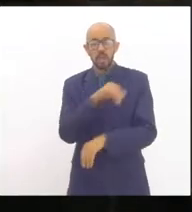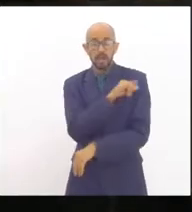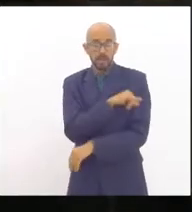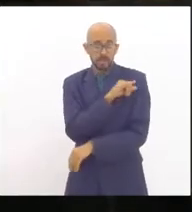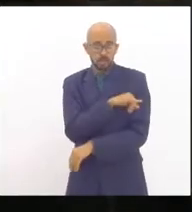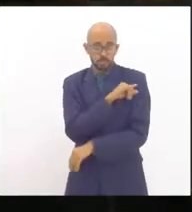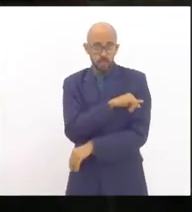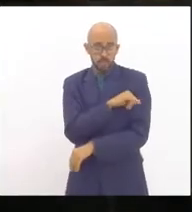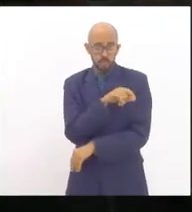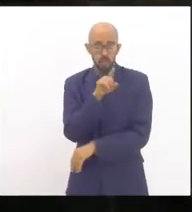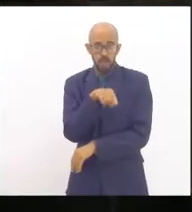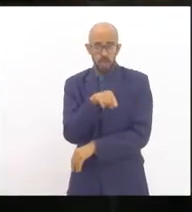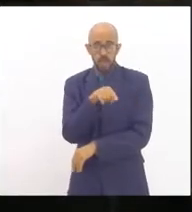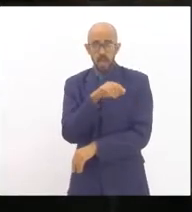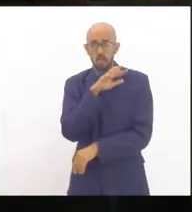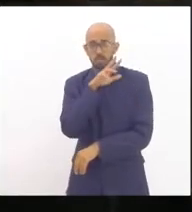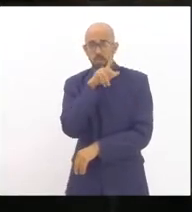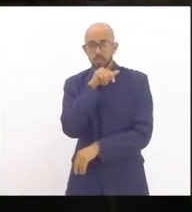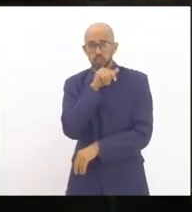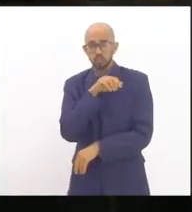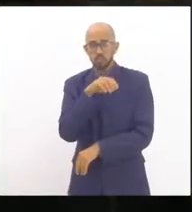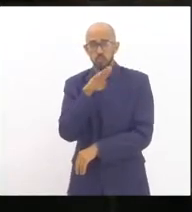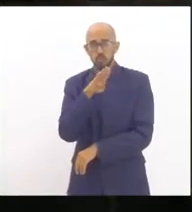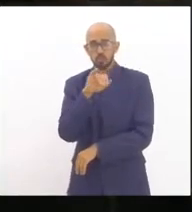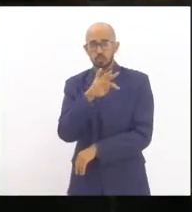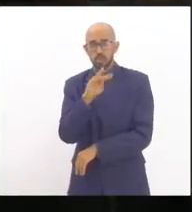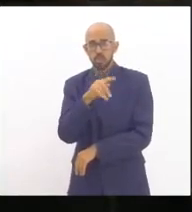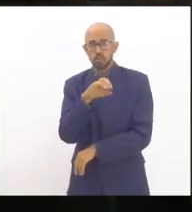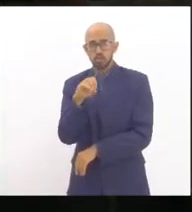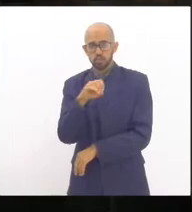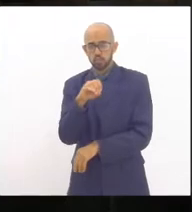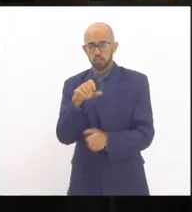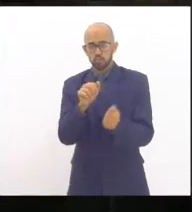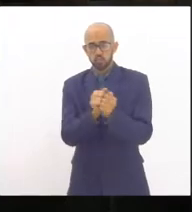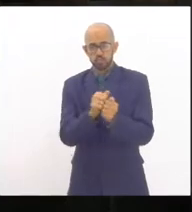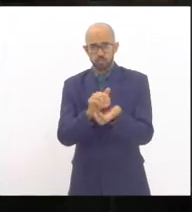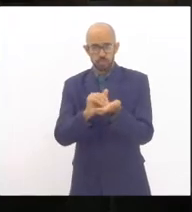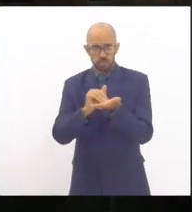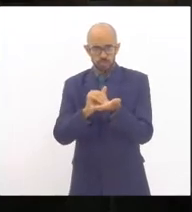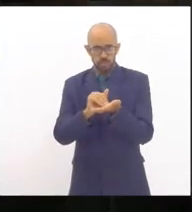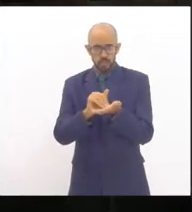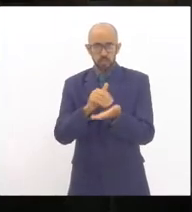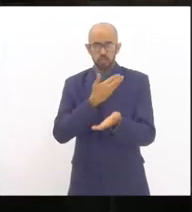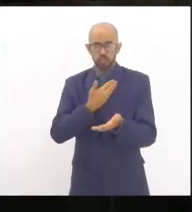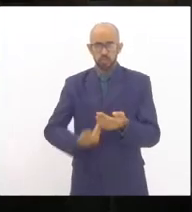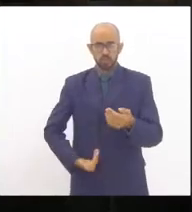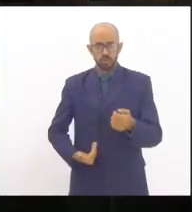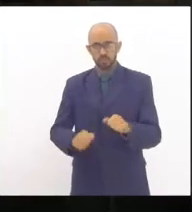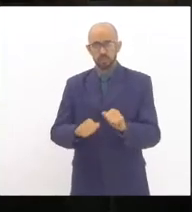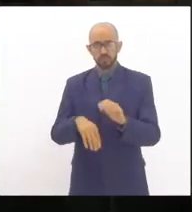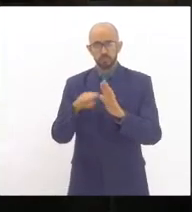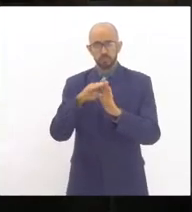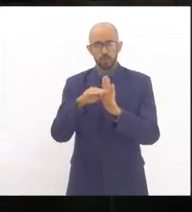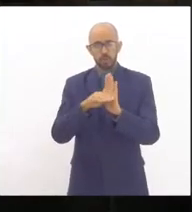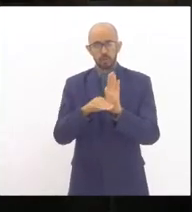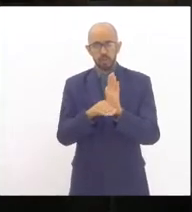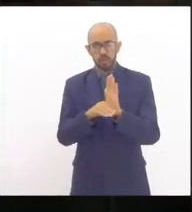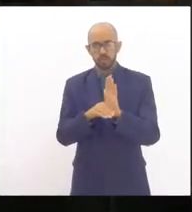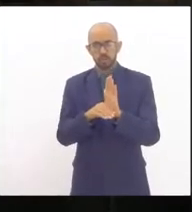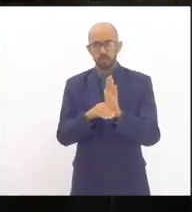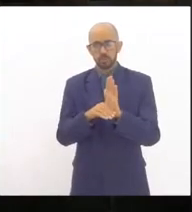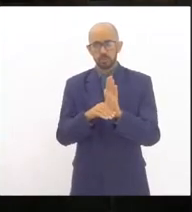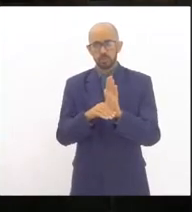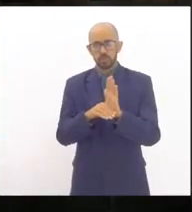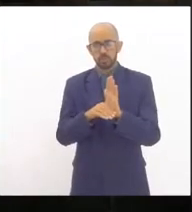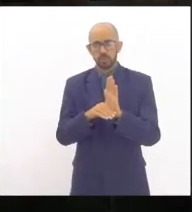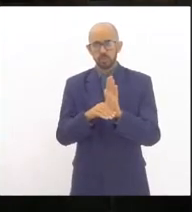e também com a Secretaria de Estado de governo o projeto jovem projeto